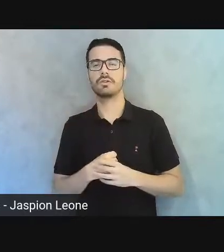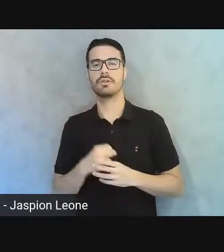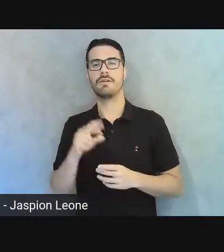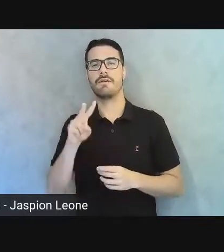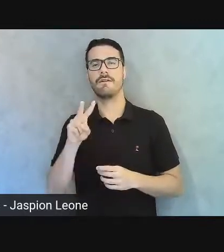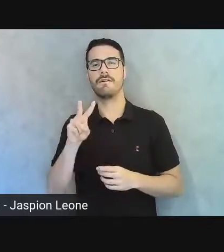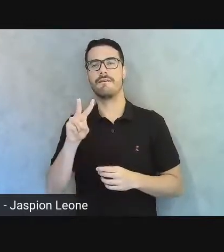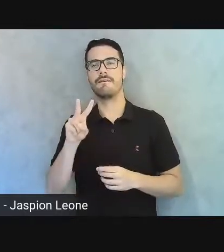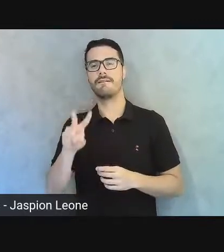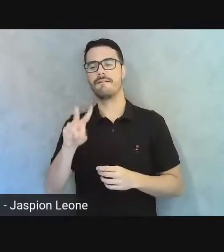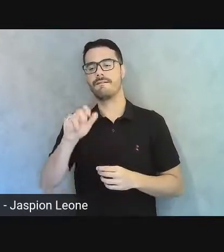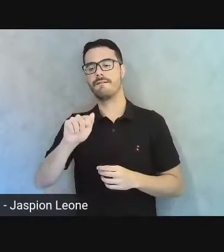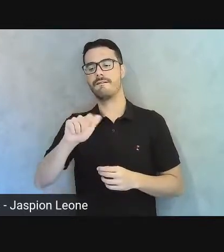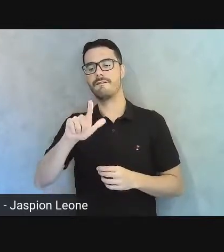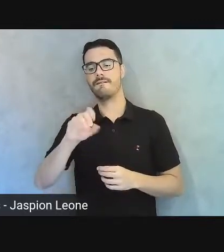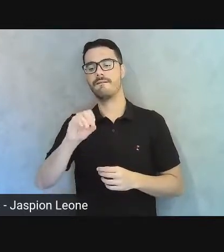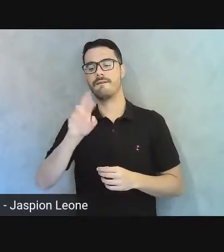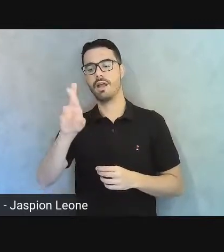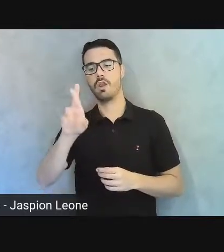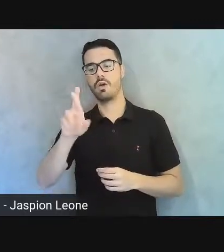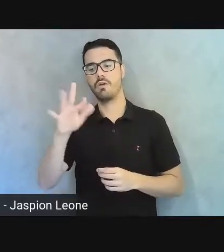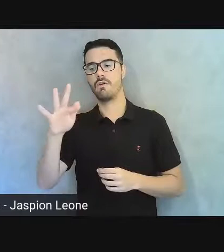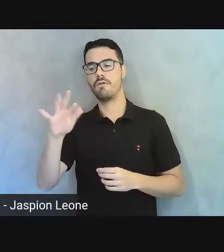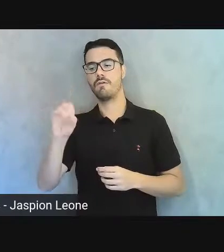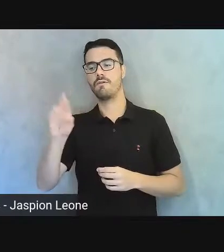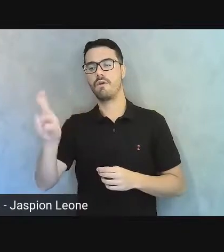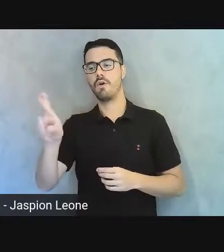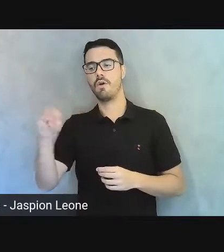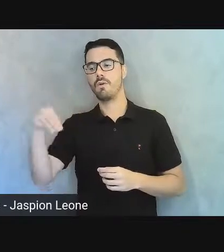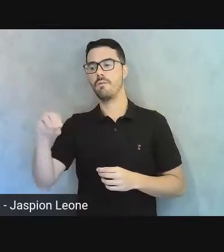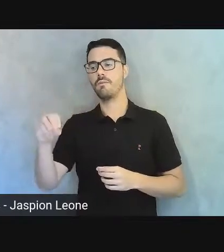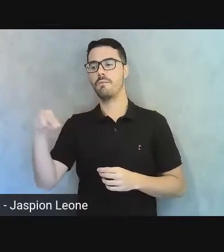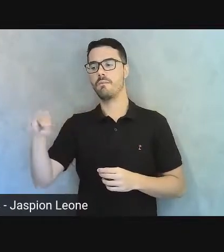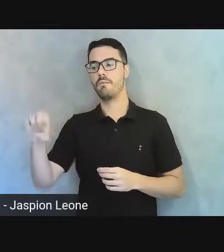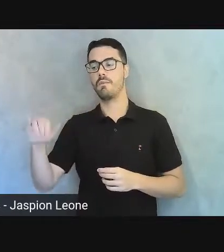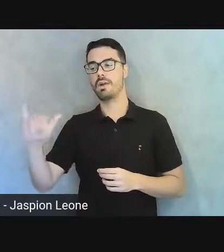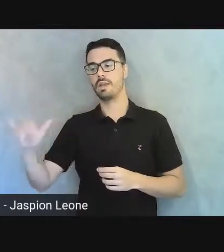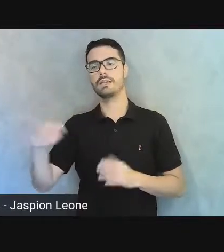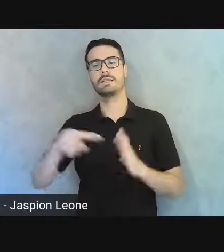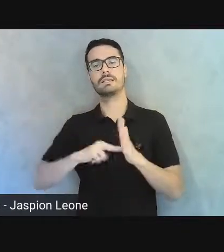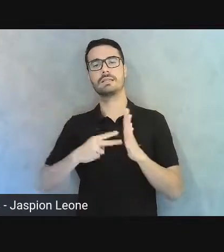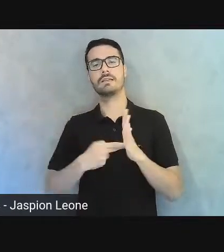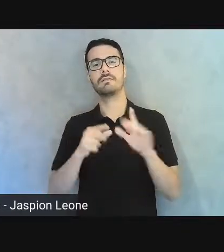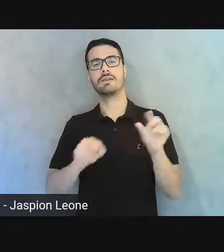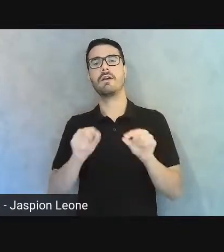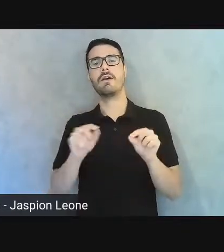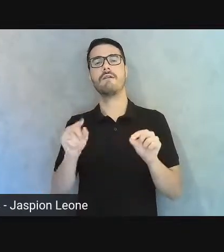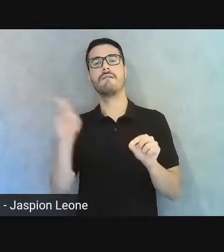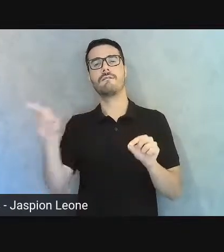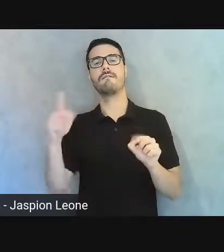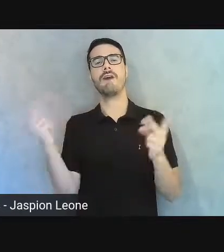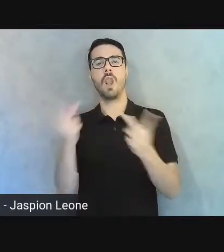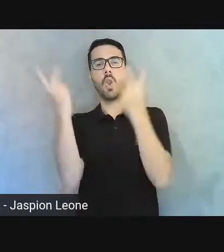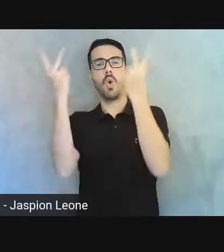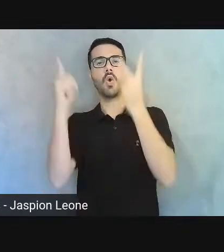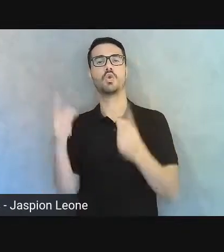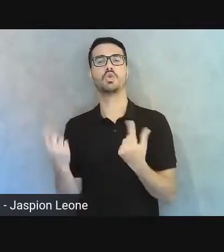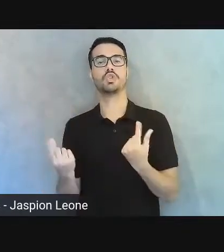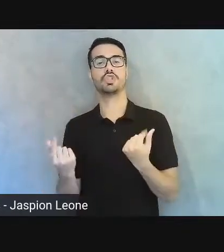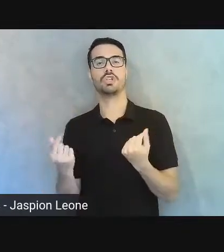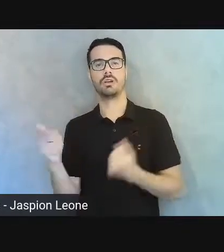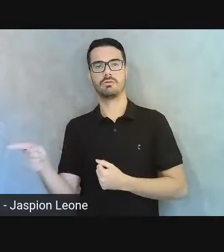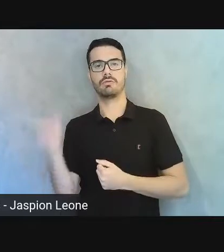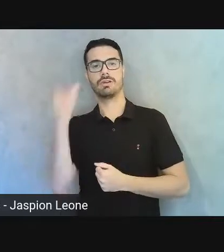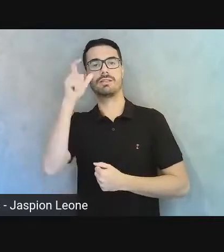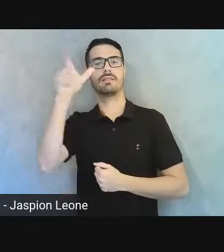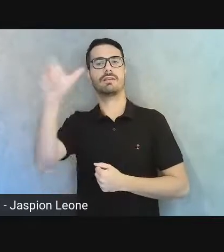money. Qual o rendimento de cada dinheiro aplicado no orçamento? Interessa à sociedade conhecer isso,